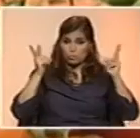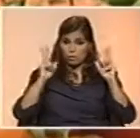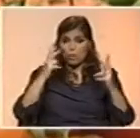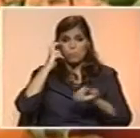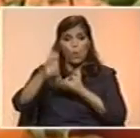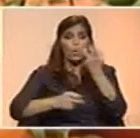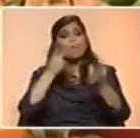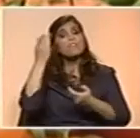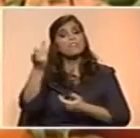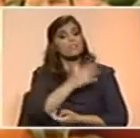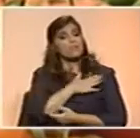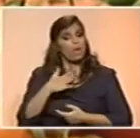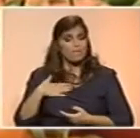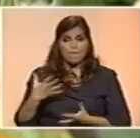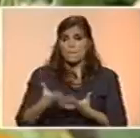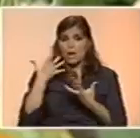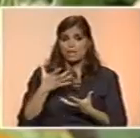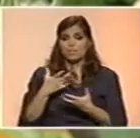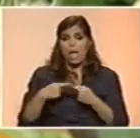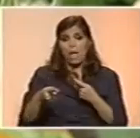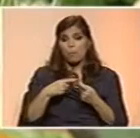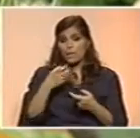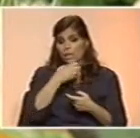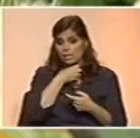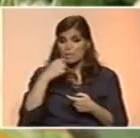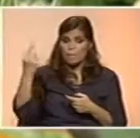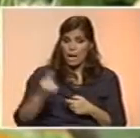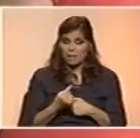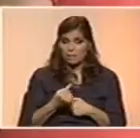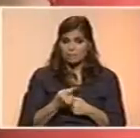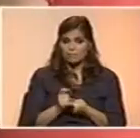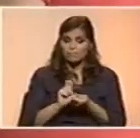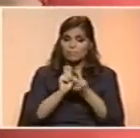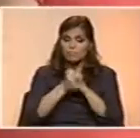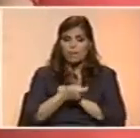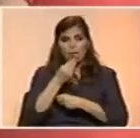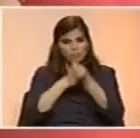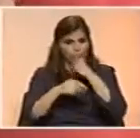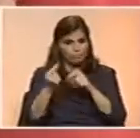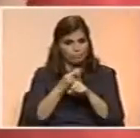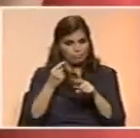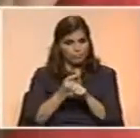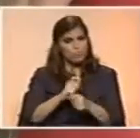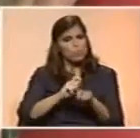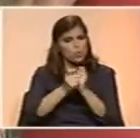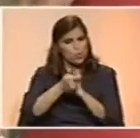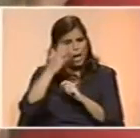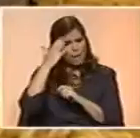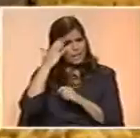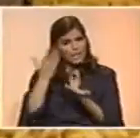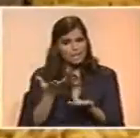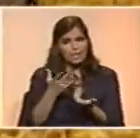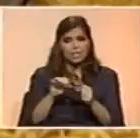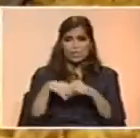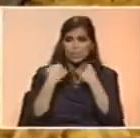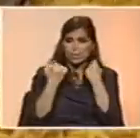de uma vida mais saudável e mesmo os tempos de crise que obrigam a uma readaptação alimentar mudaram a mentalidade da